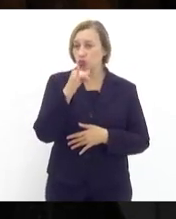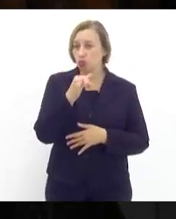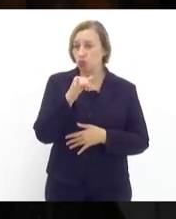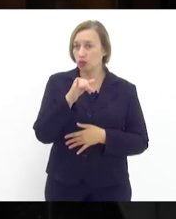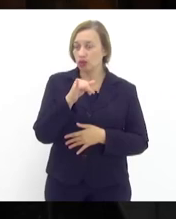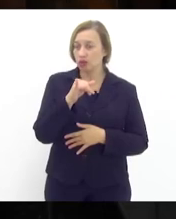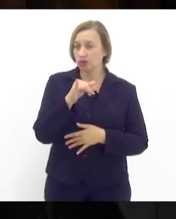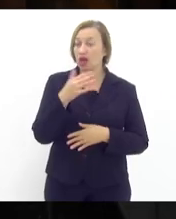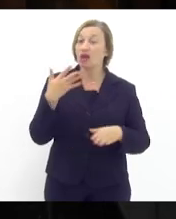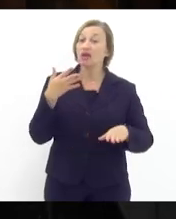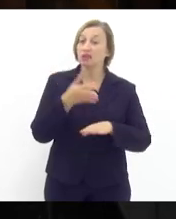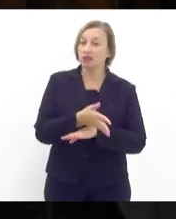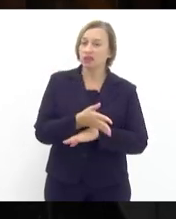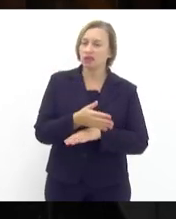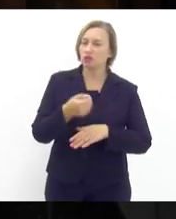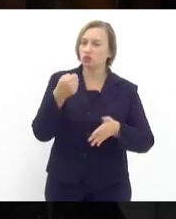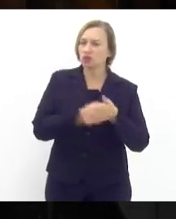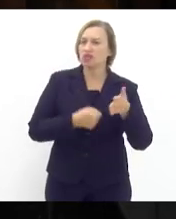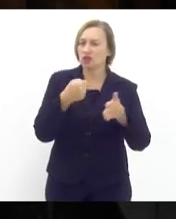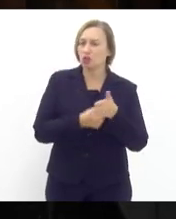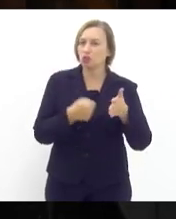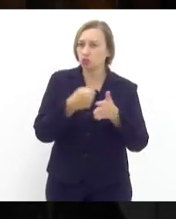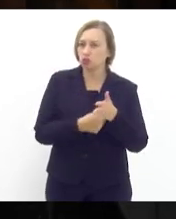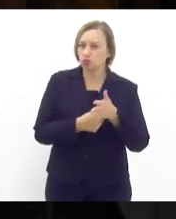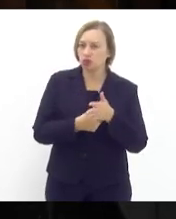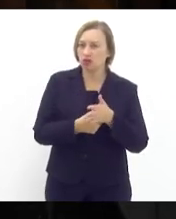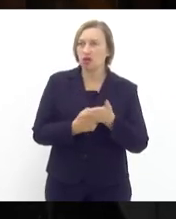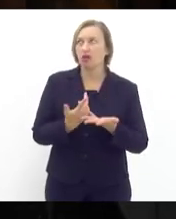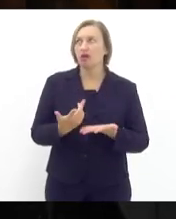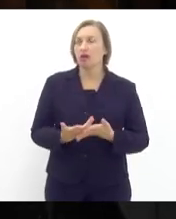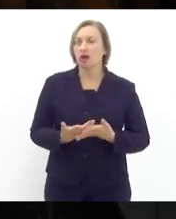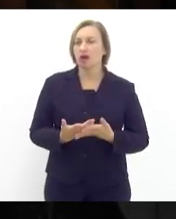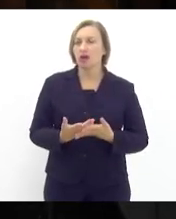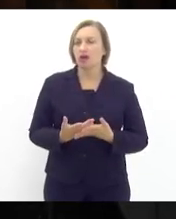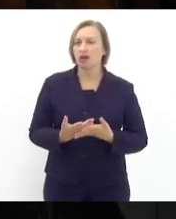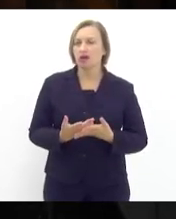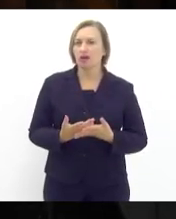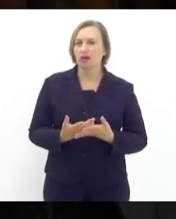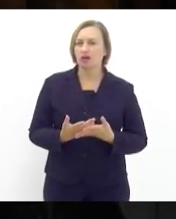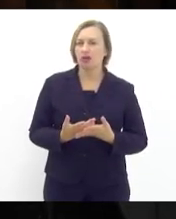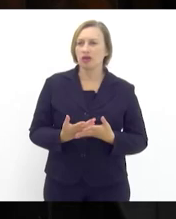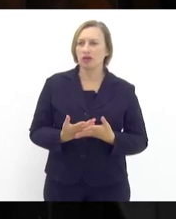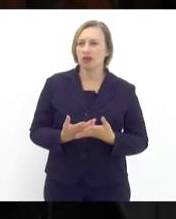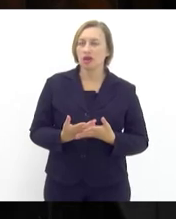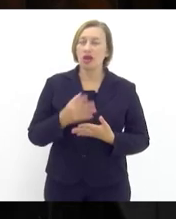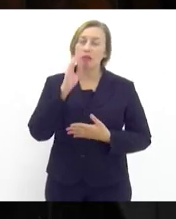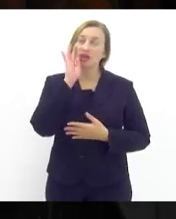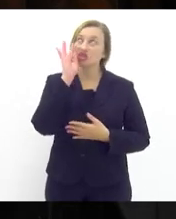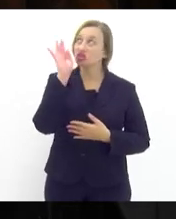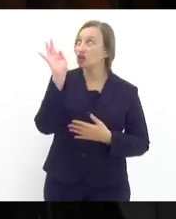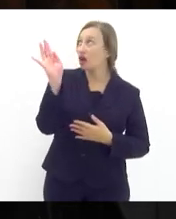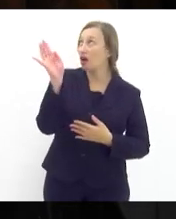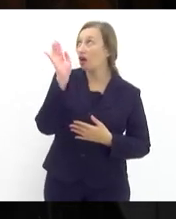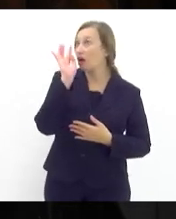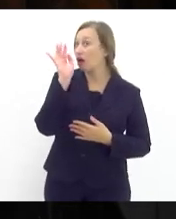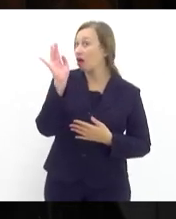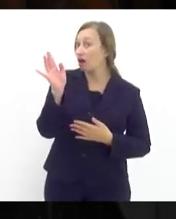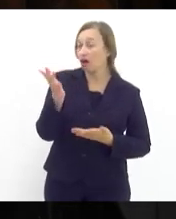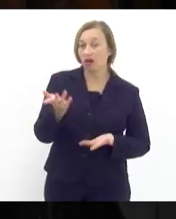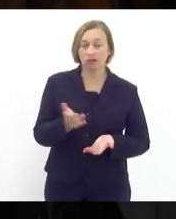a entrar nessa luta não adianta imaginar que